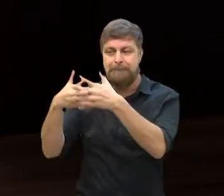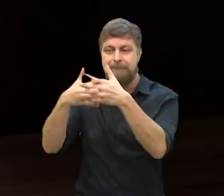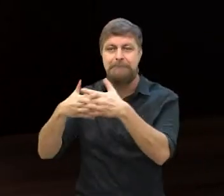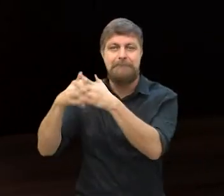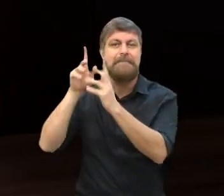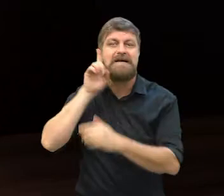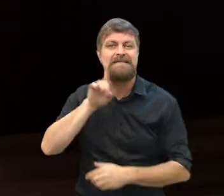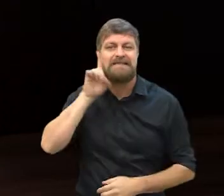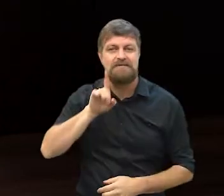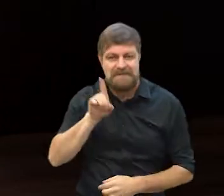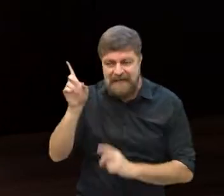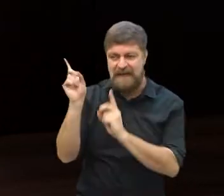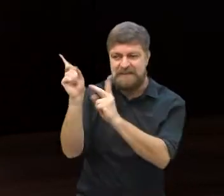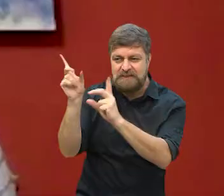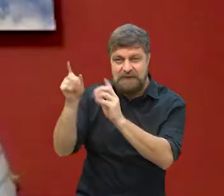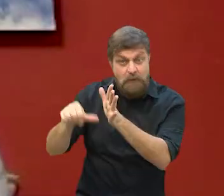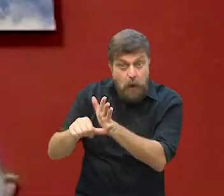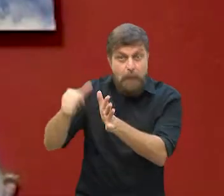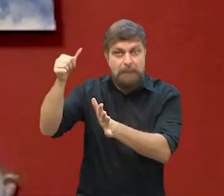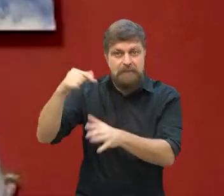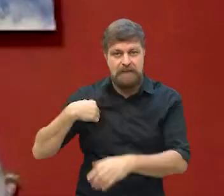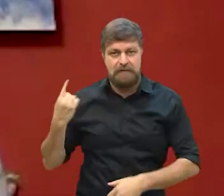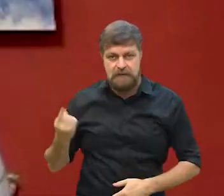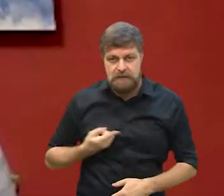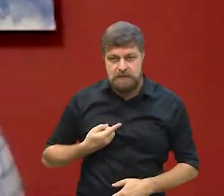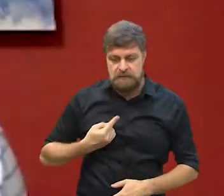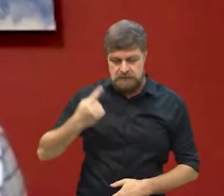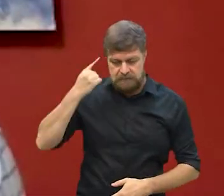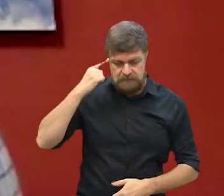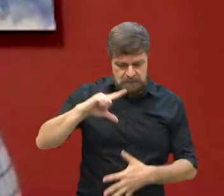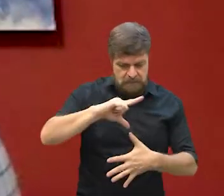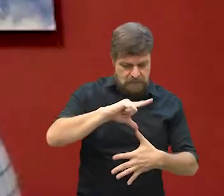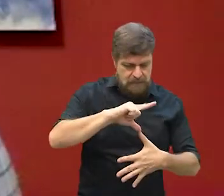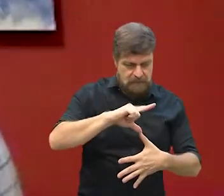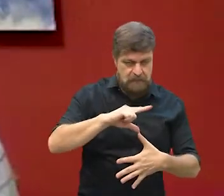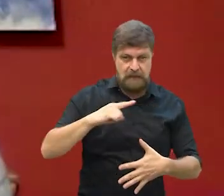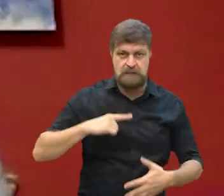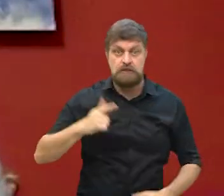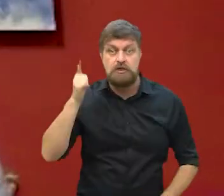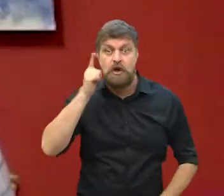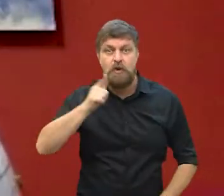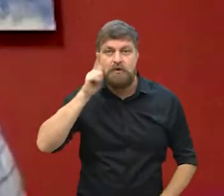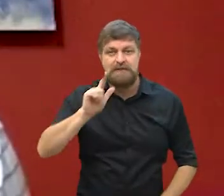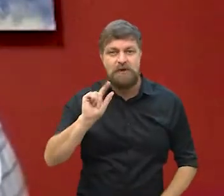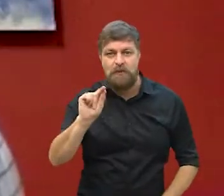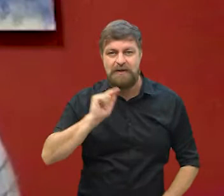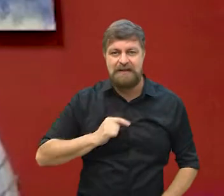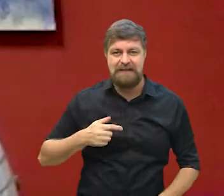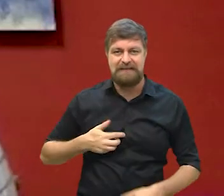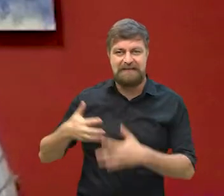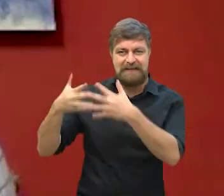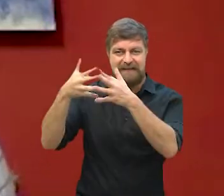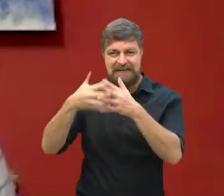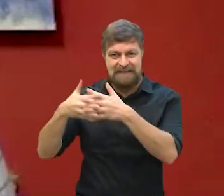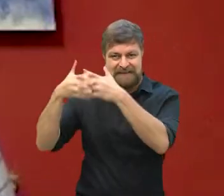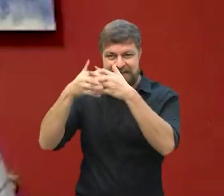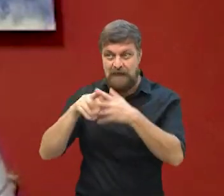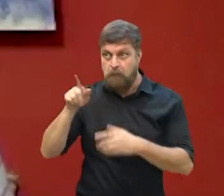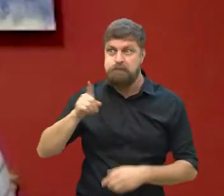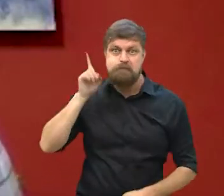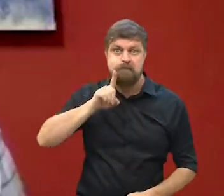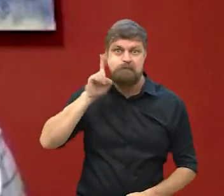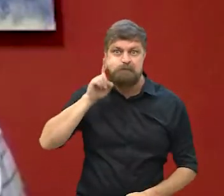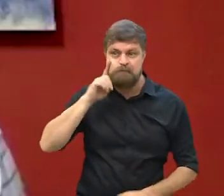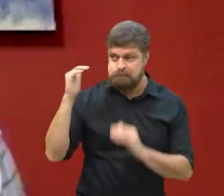parceiro, um grande cliente que atende a gente lá. Então, a gente começou prospectando a América Latina, a gente foi para pegar um peixinho e